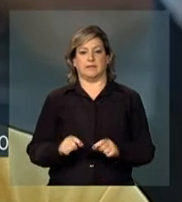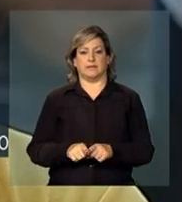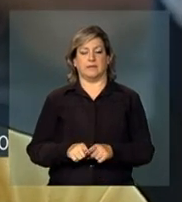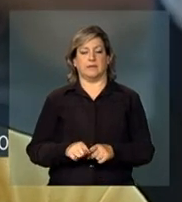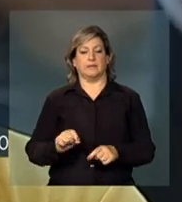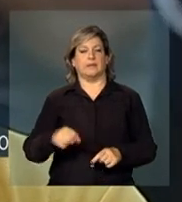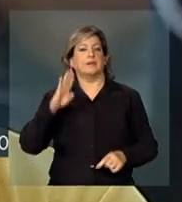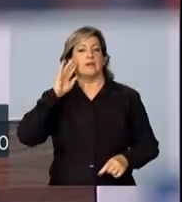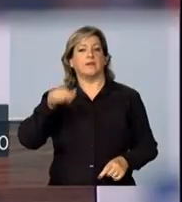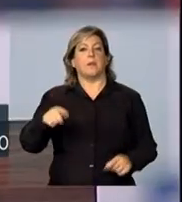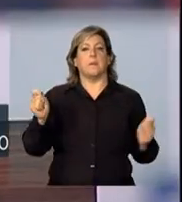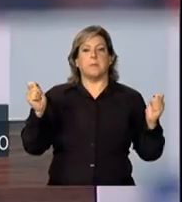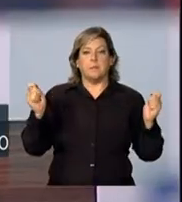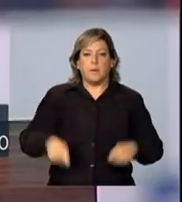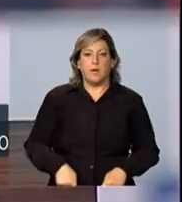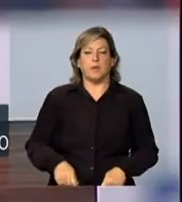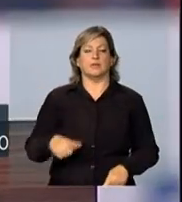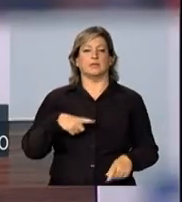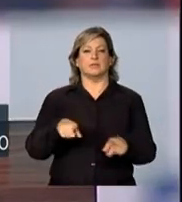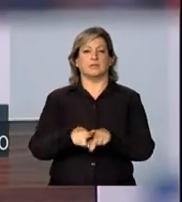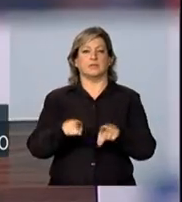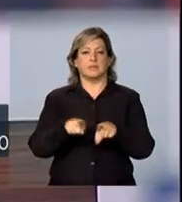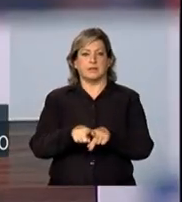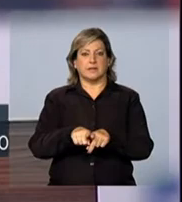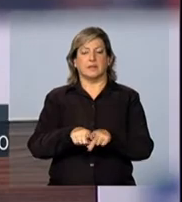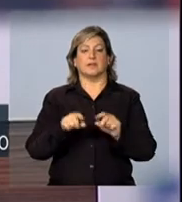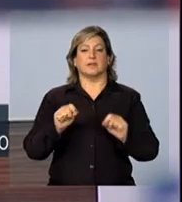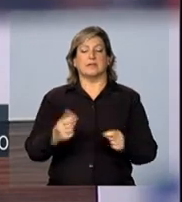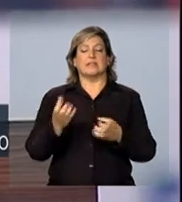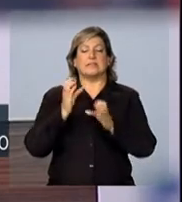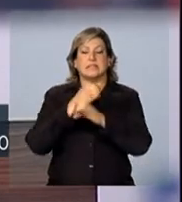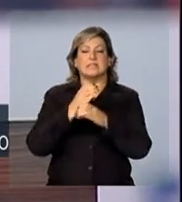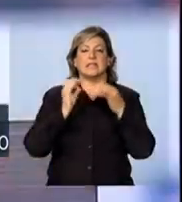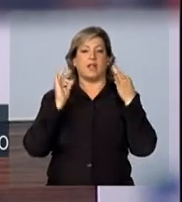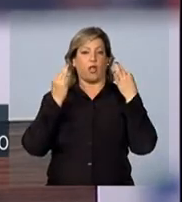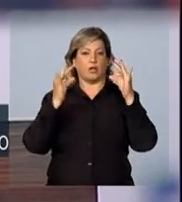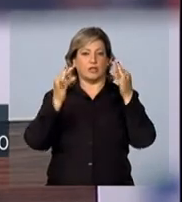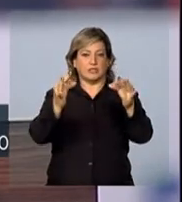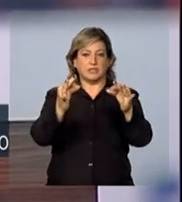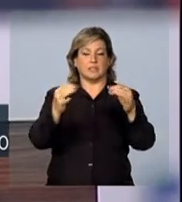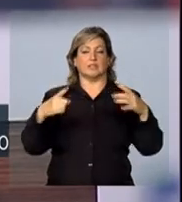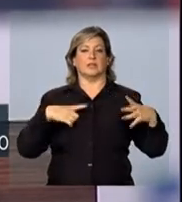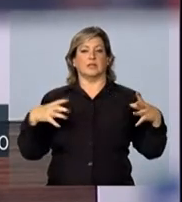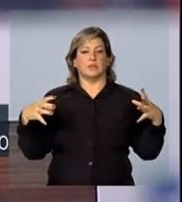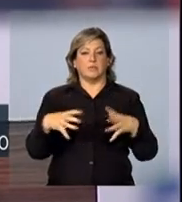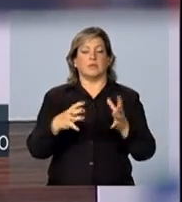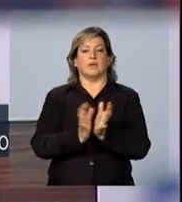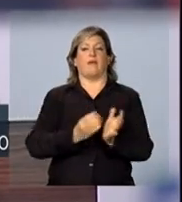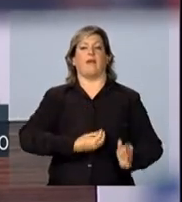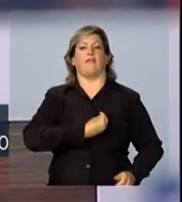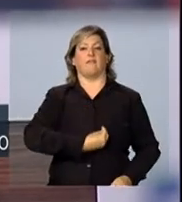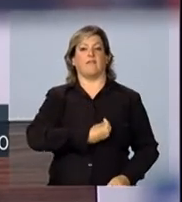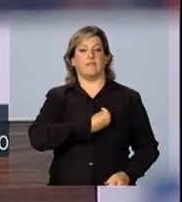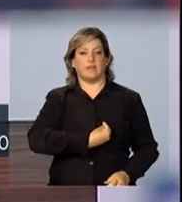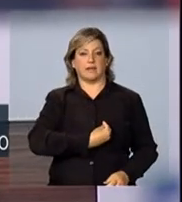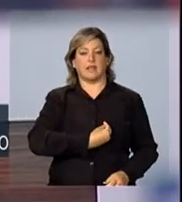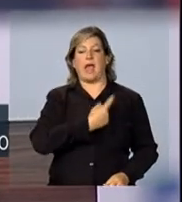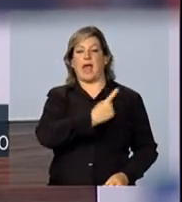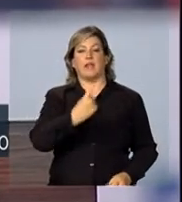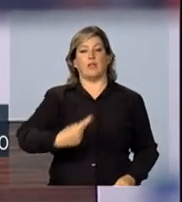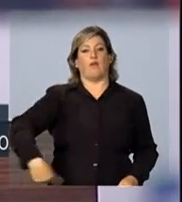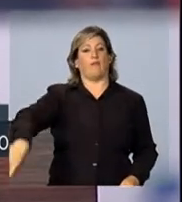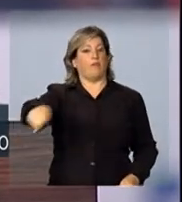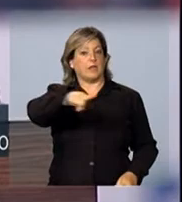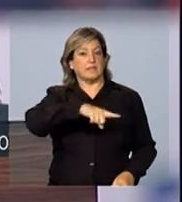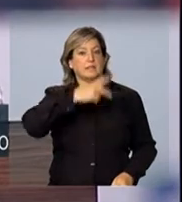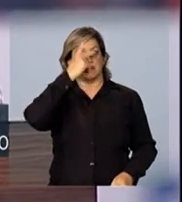novos saberes que possam com ciência com tecnologia impactar na vida de cada um de vocês atletas